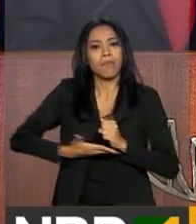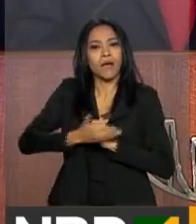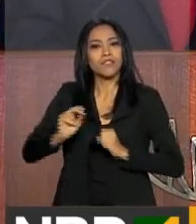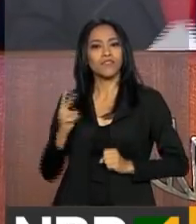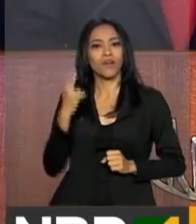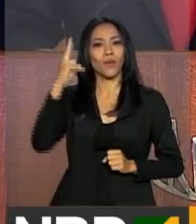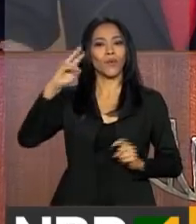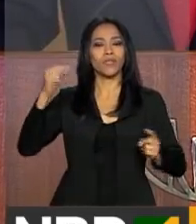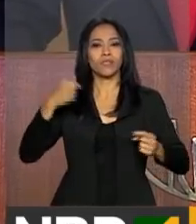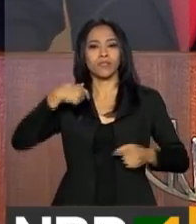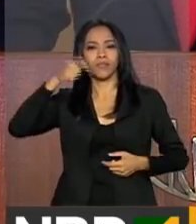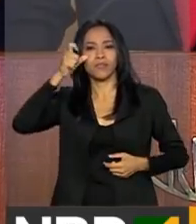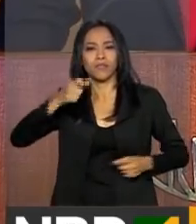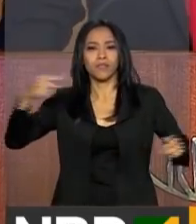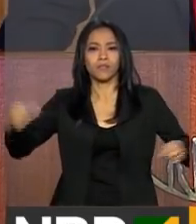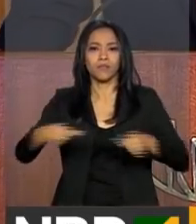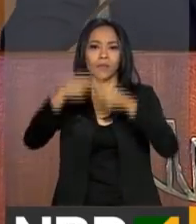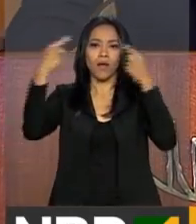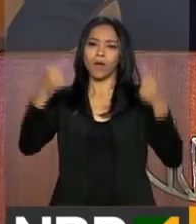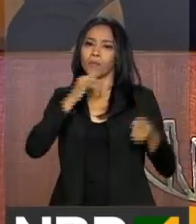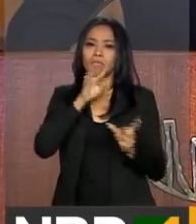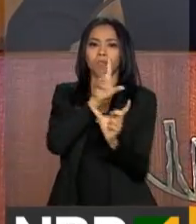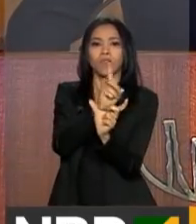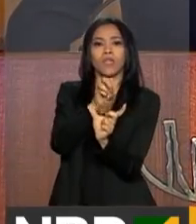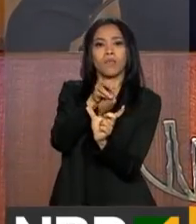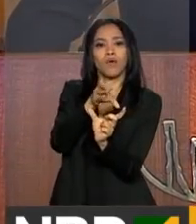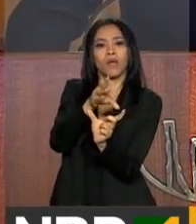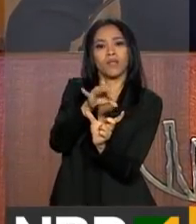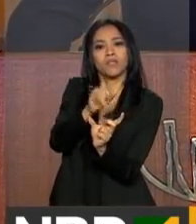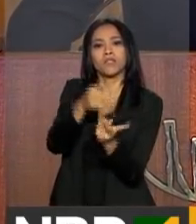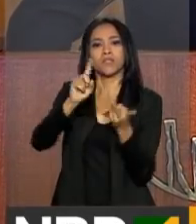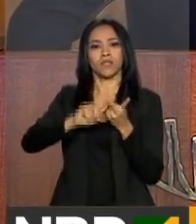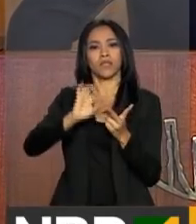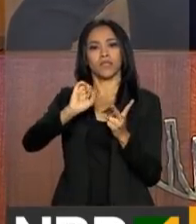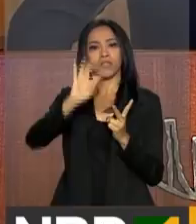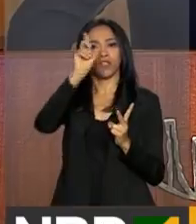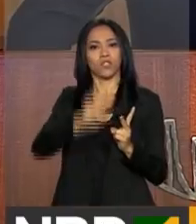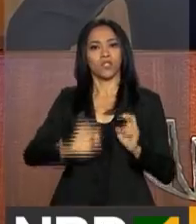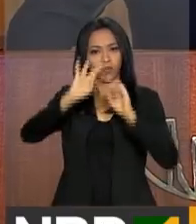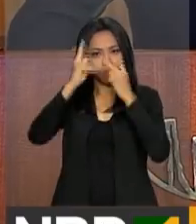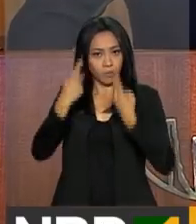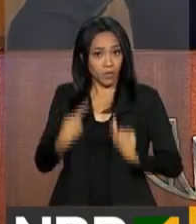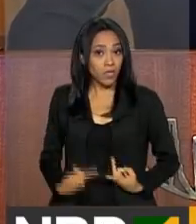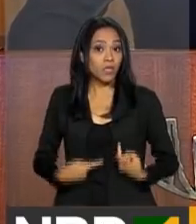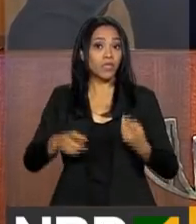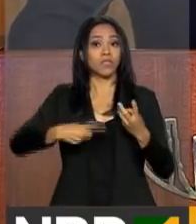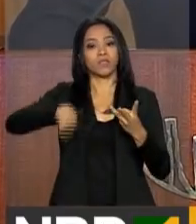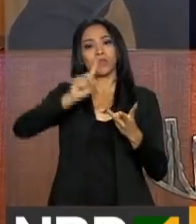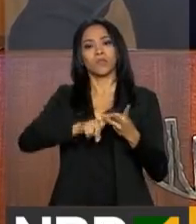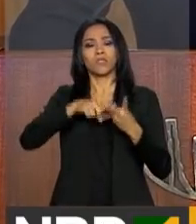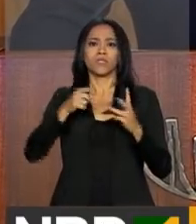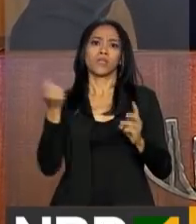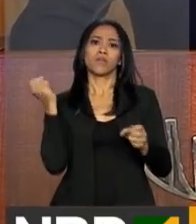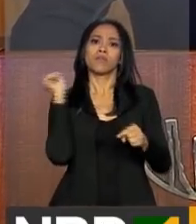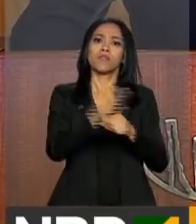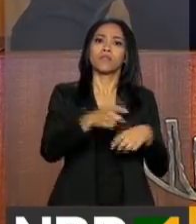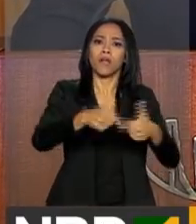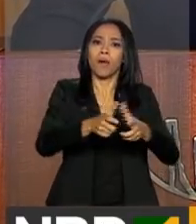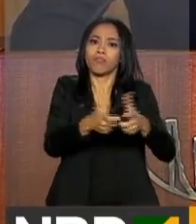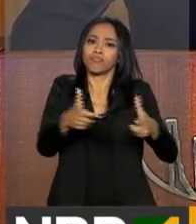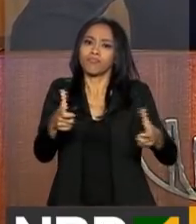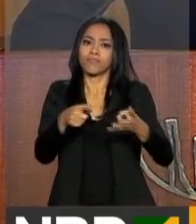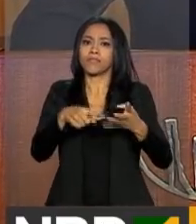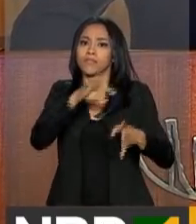interesses compartilhados, como a democracia, os direitos humanos, o crescimento com geração de empregos e a